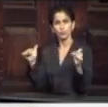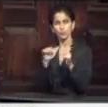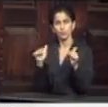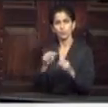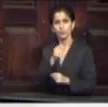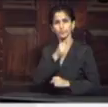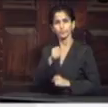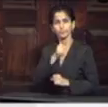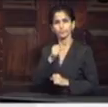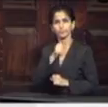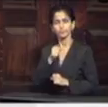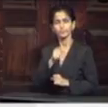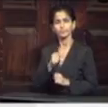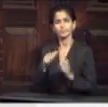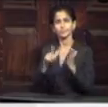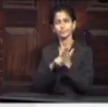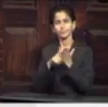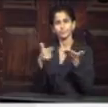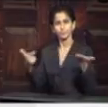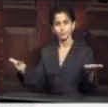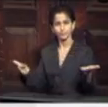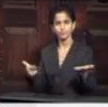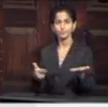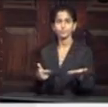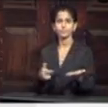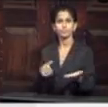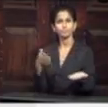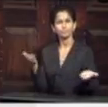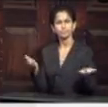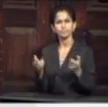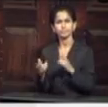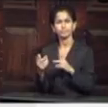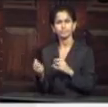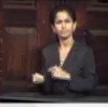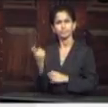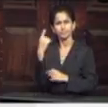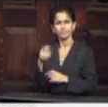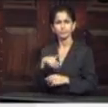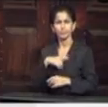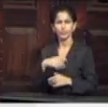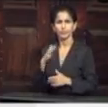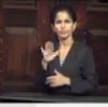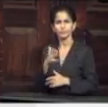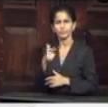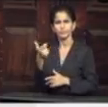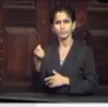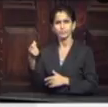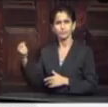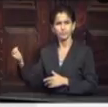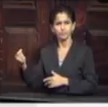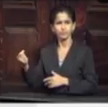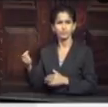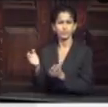dizer, é uma coisa curiosa, quer dizer, tem 200 categorias, aí se resolve que uma